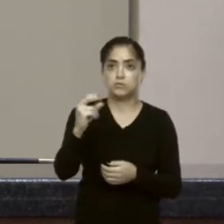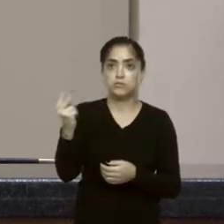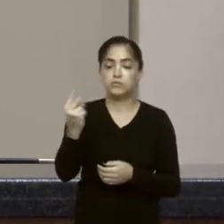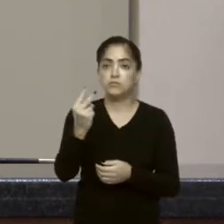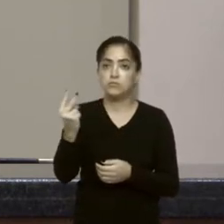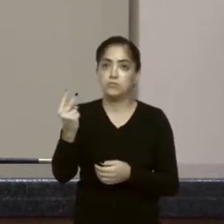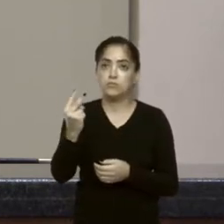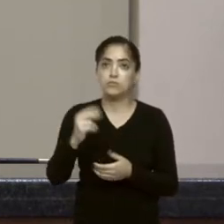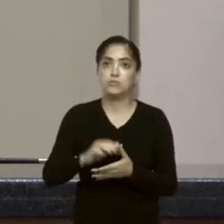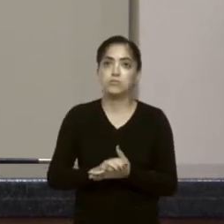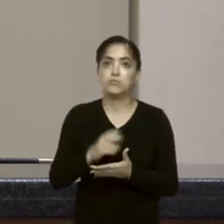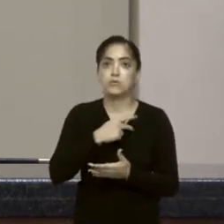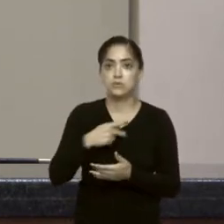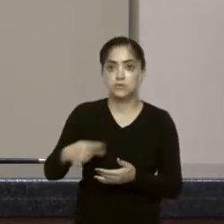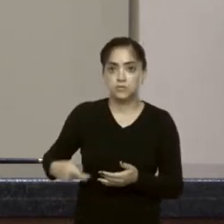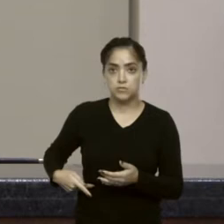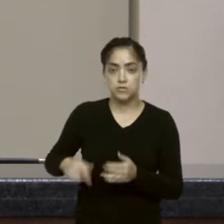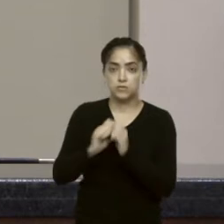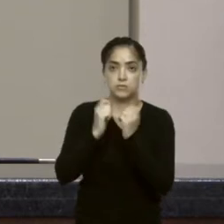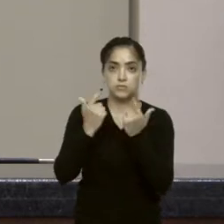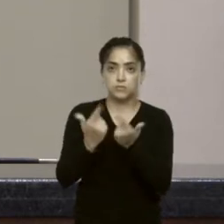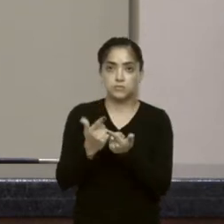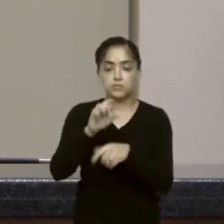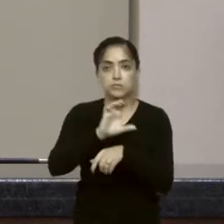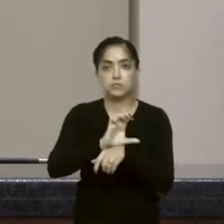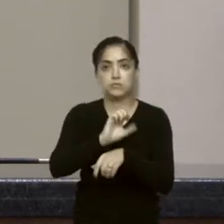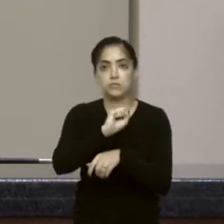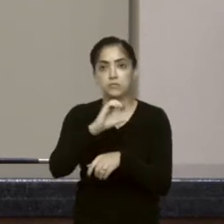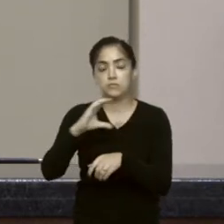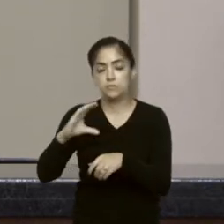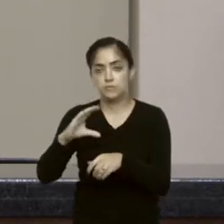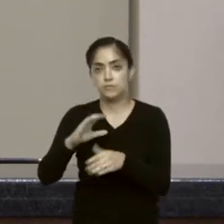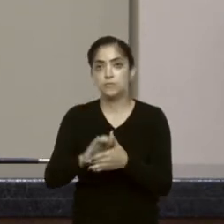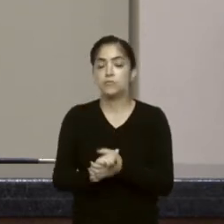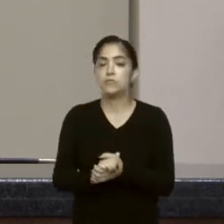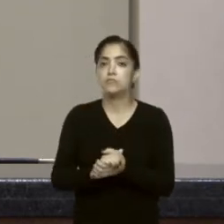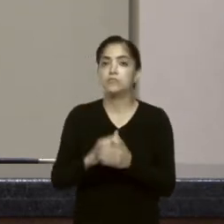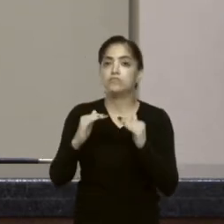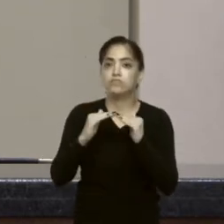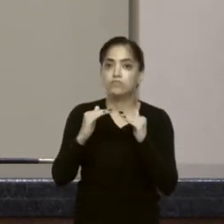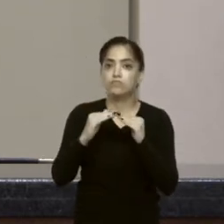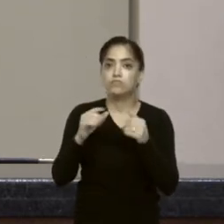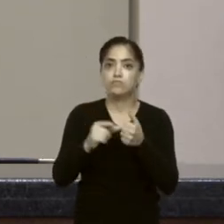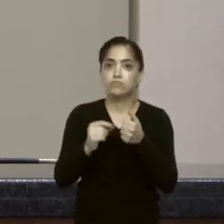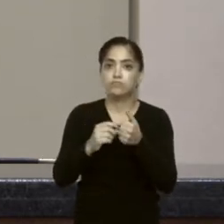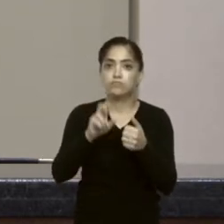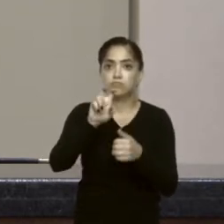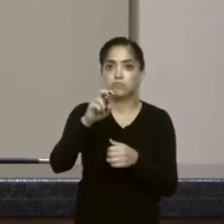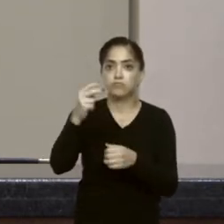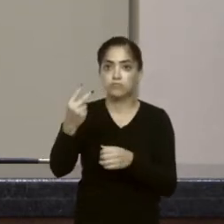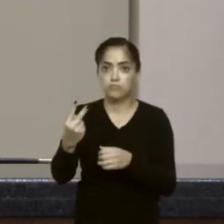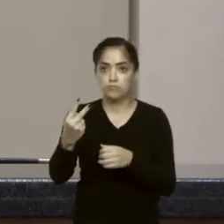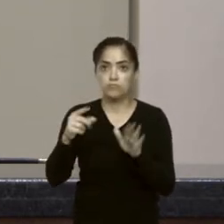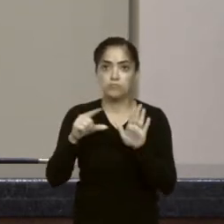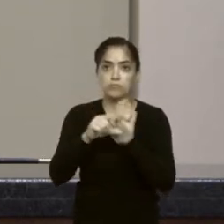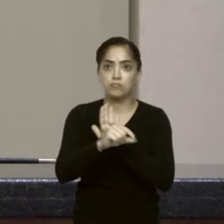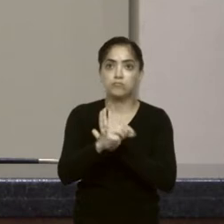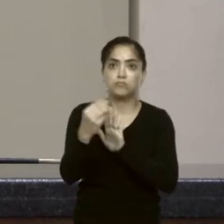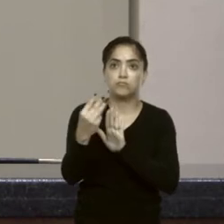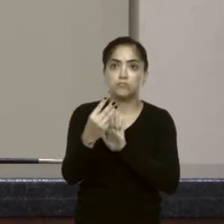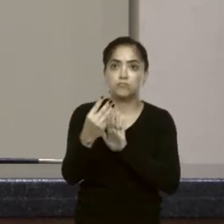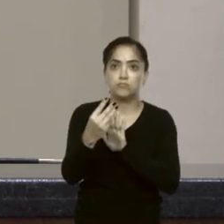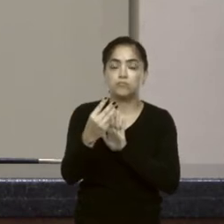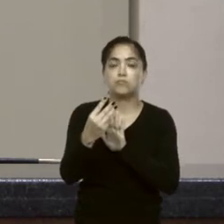19/2022. O presidente da Assembleia Legislativa do Estado de Santa Catarina, de acordo com o artigo 52, inciso 3